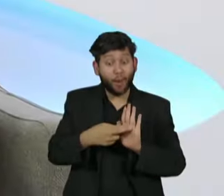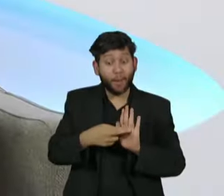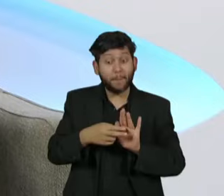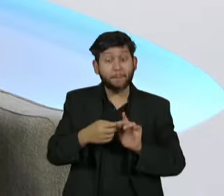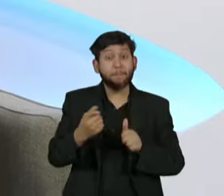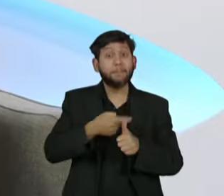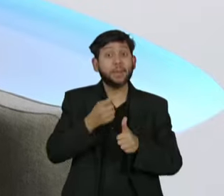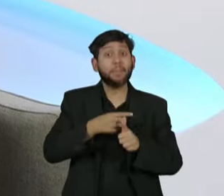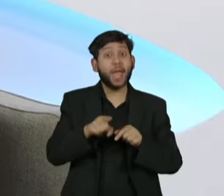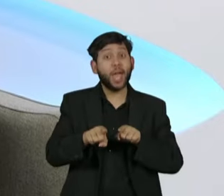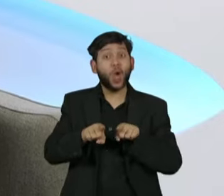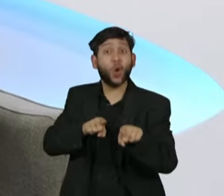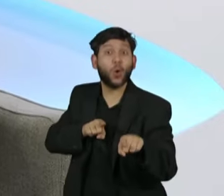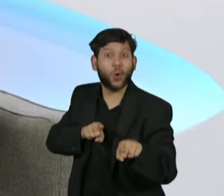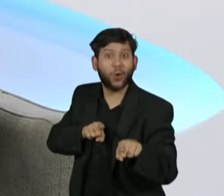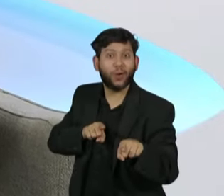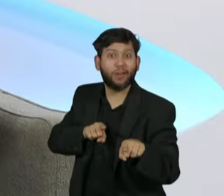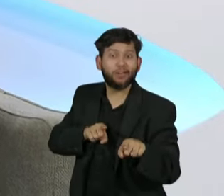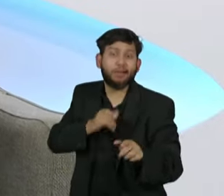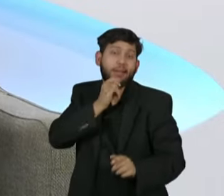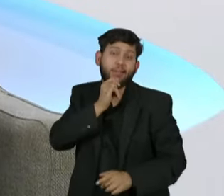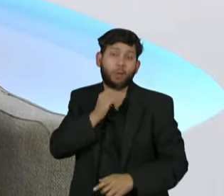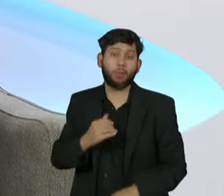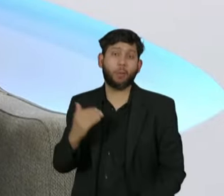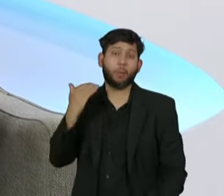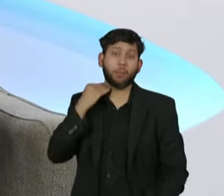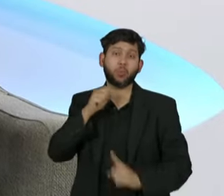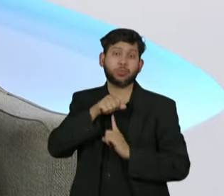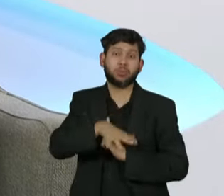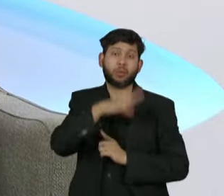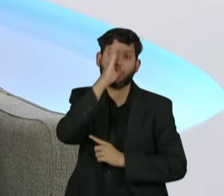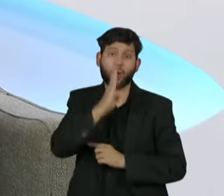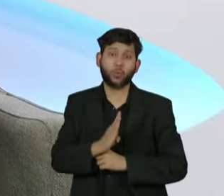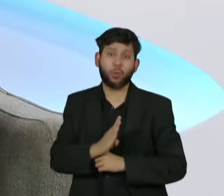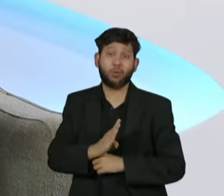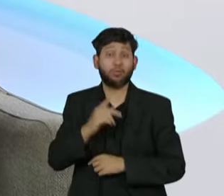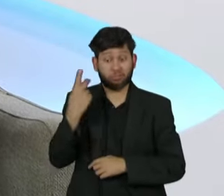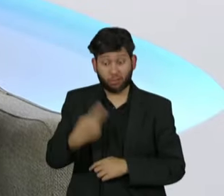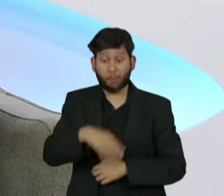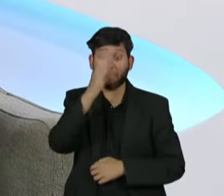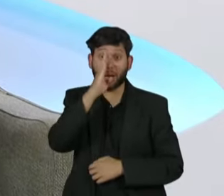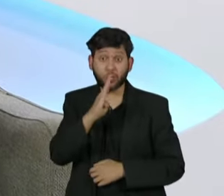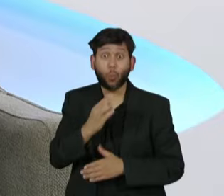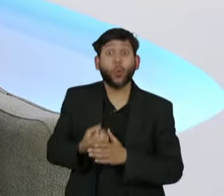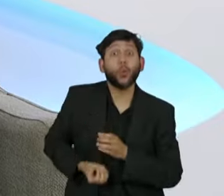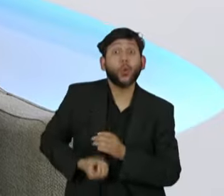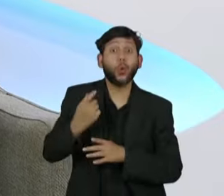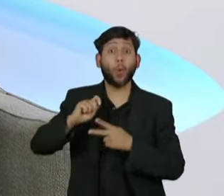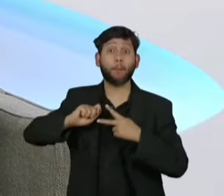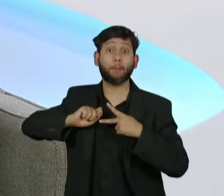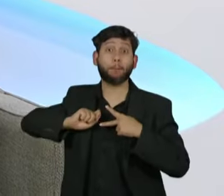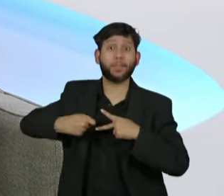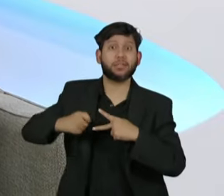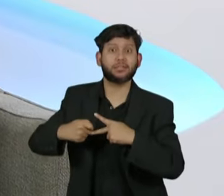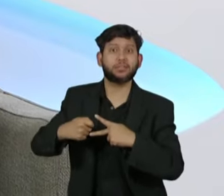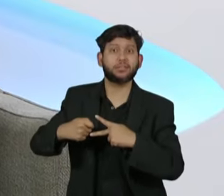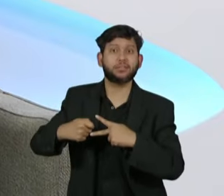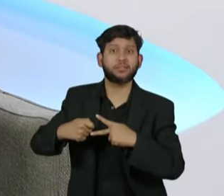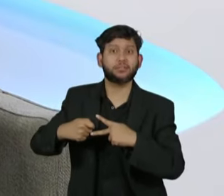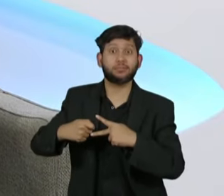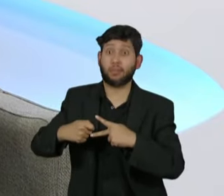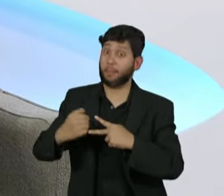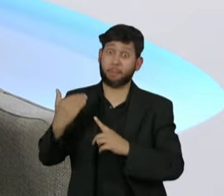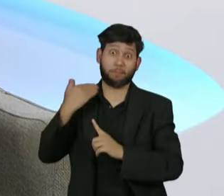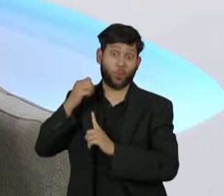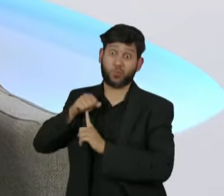é o Banco Central do Brasil regula tanto que ele criou o pix e todo mundo que faz pics de alguma forma passa por